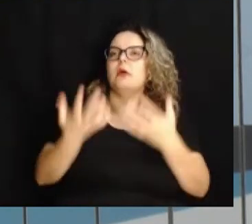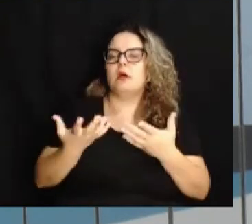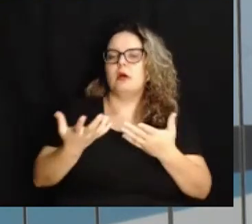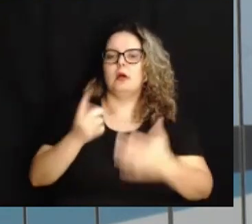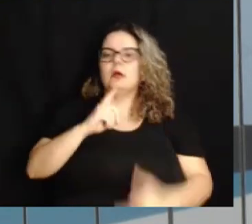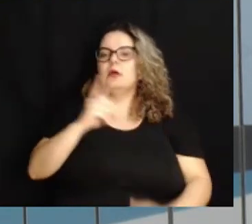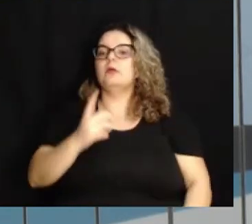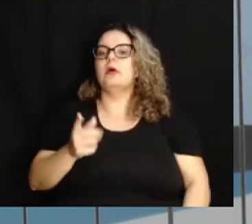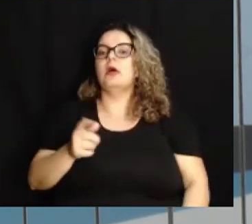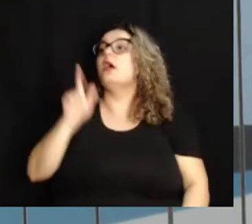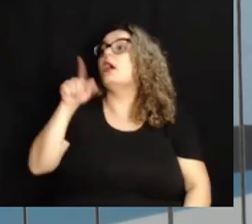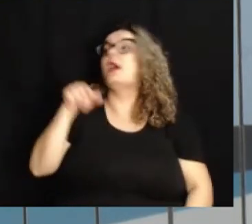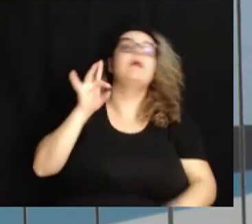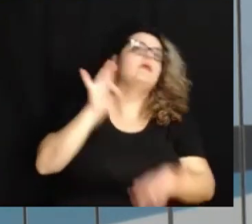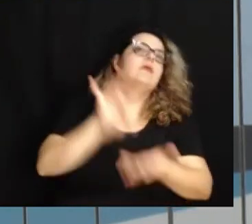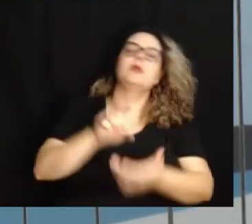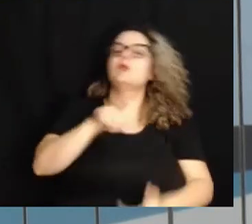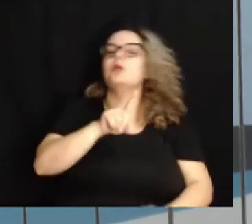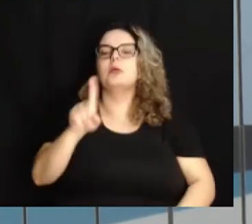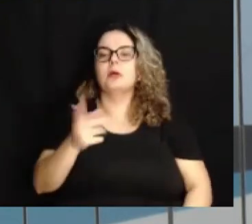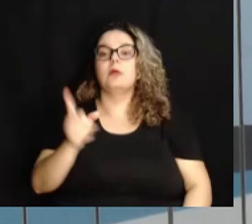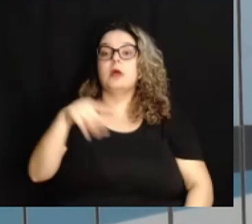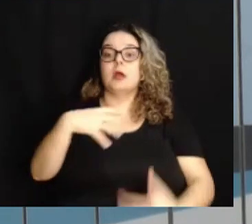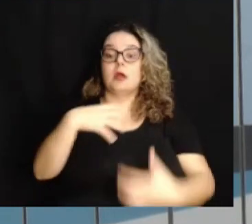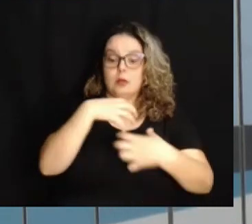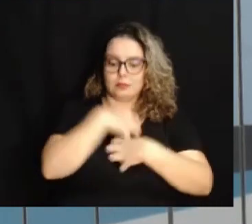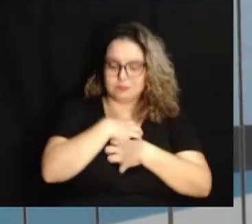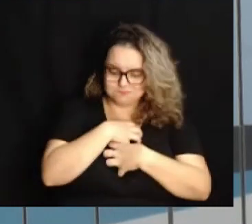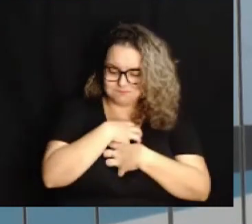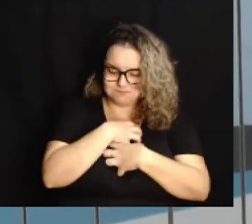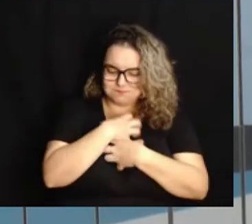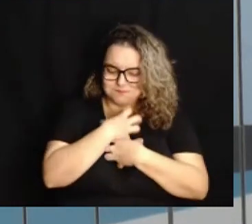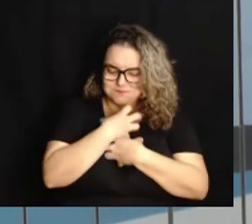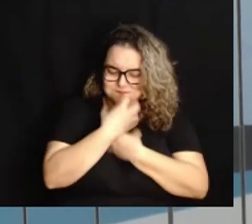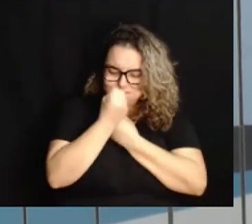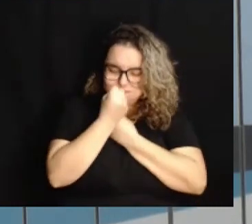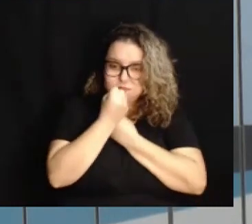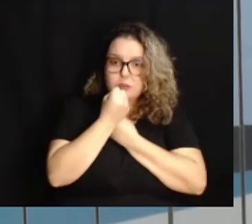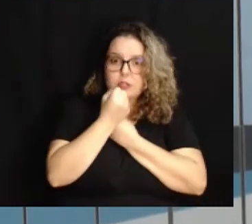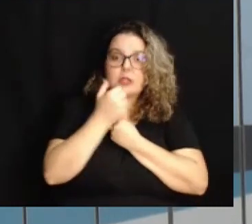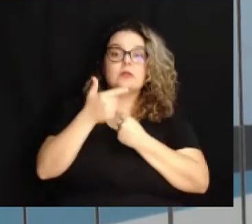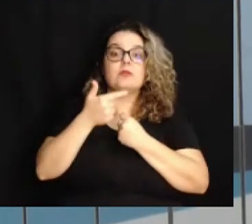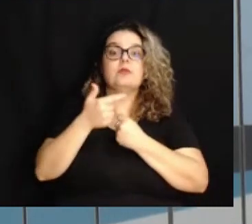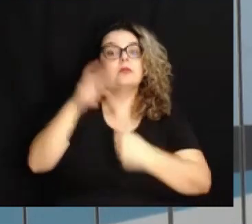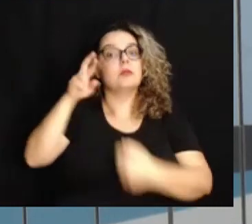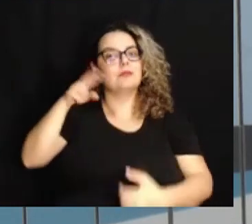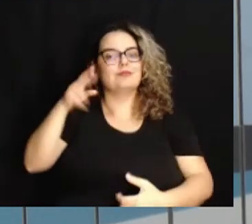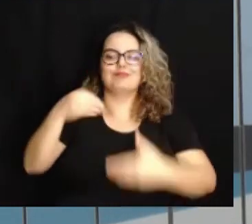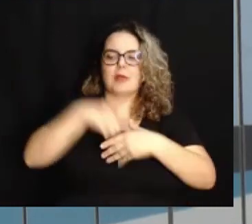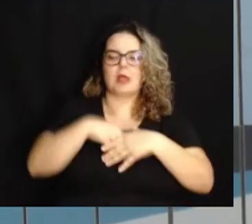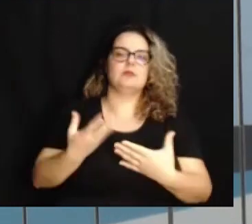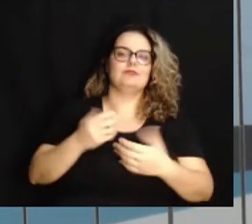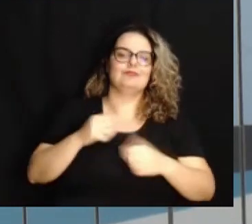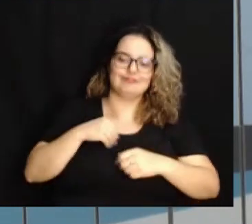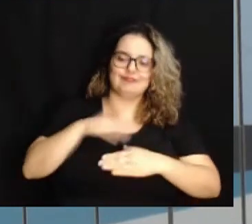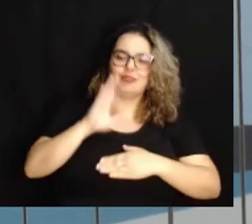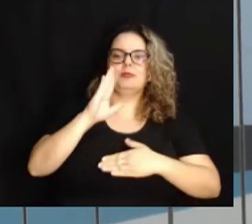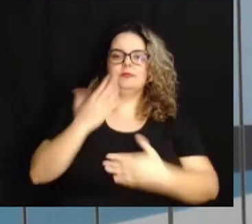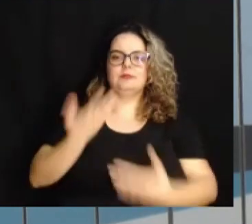verdade ou não era, mas é um sentimento que já transcende o racional, novamente. Então, por mais que hoje, né, a gente